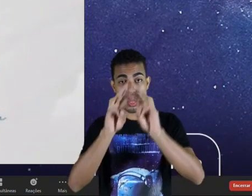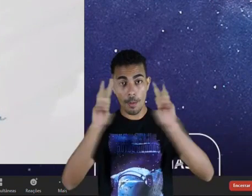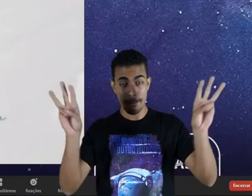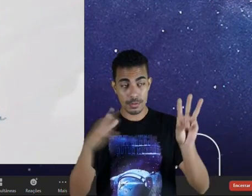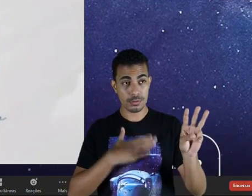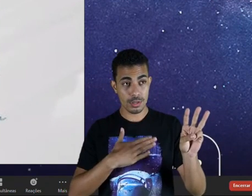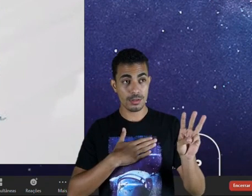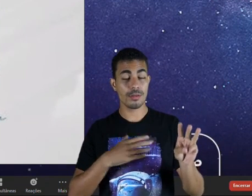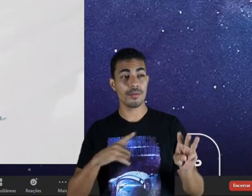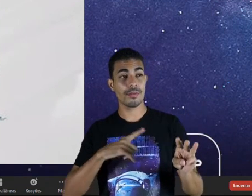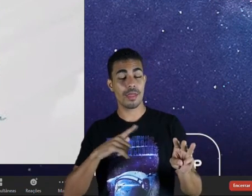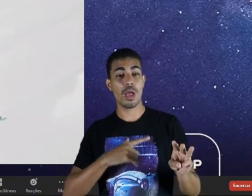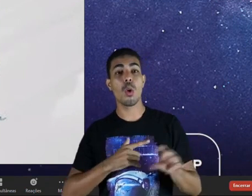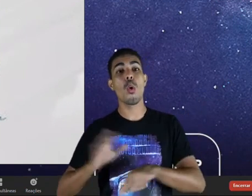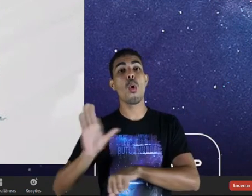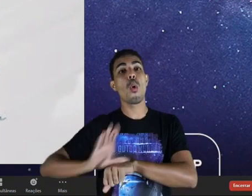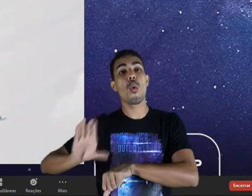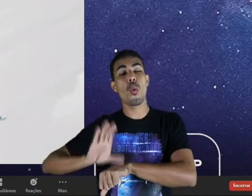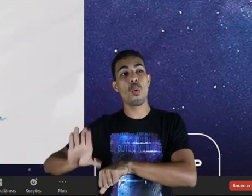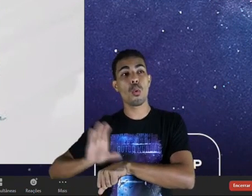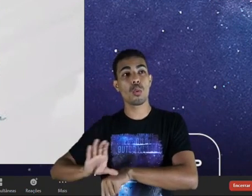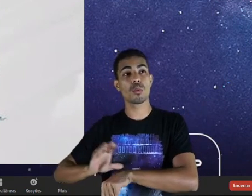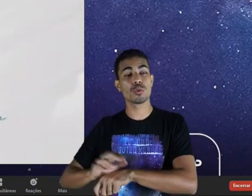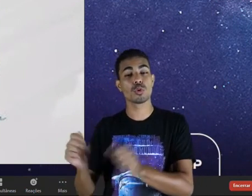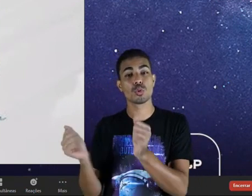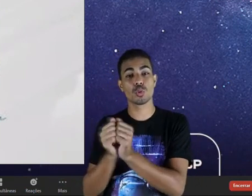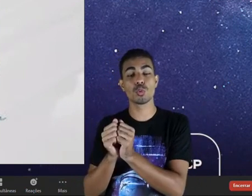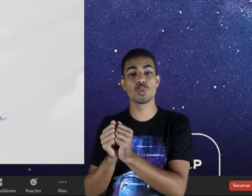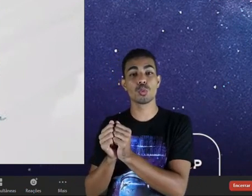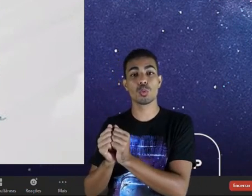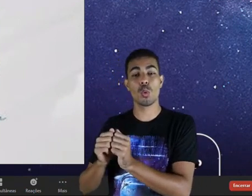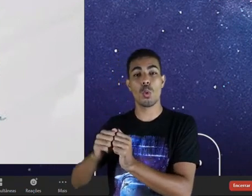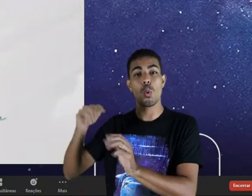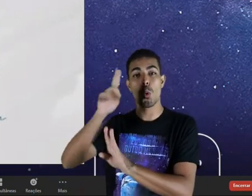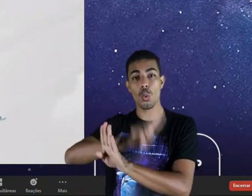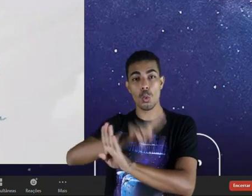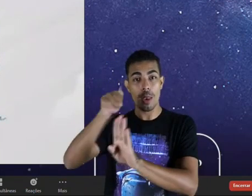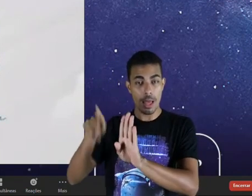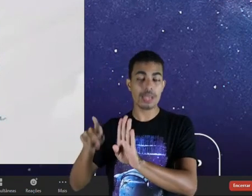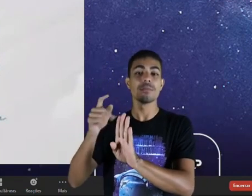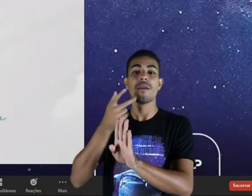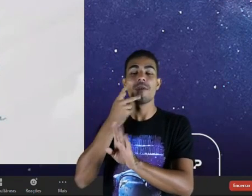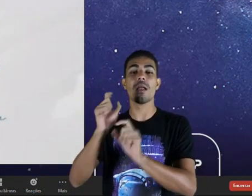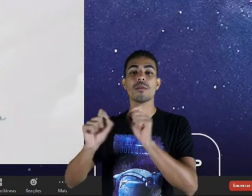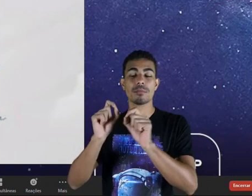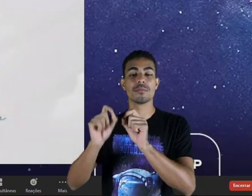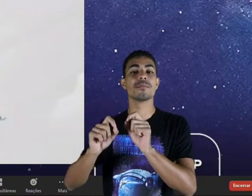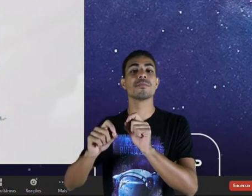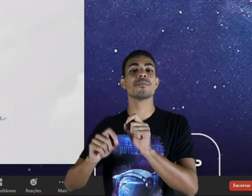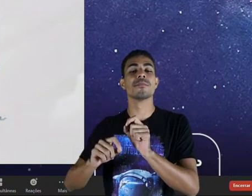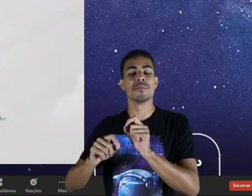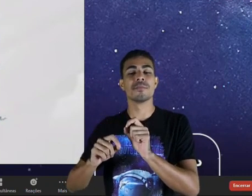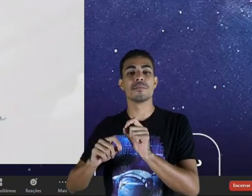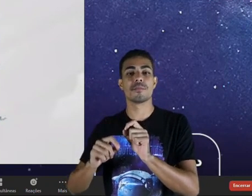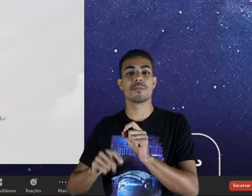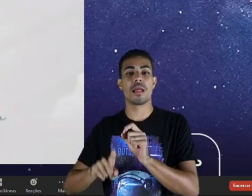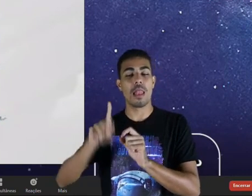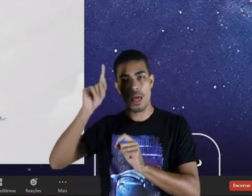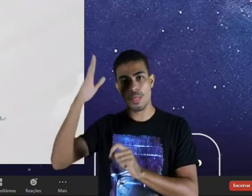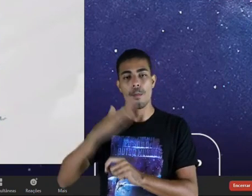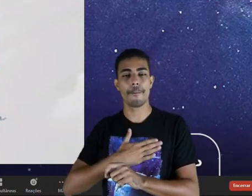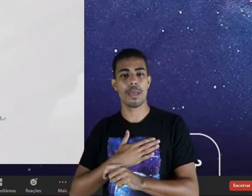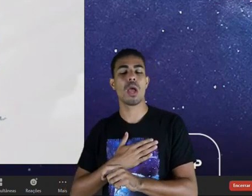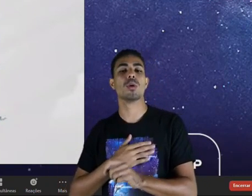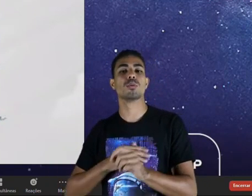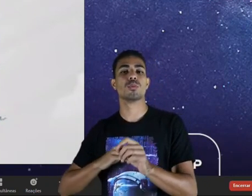lá, eu estou lançando um curso aqui junto com o NASP, a Bíblia Comentada com Rodrigo Silva. Se você olhar depois na bio lá, do meu Instagram